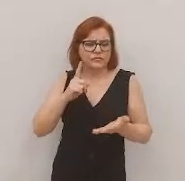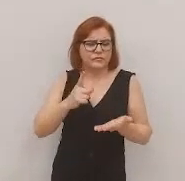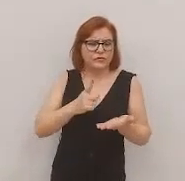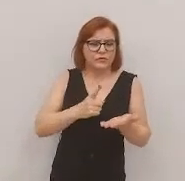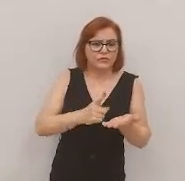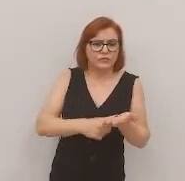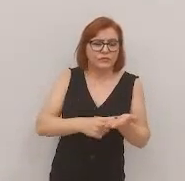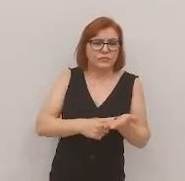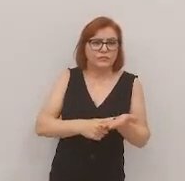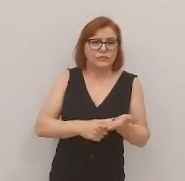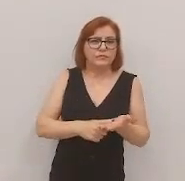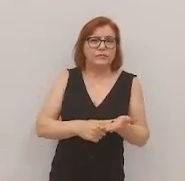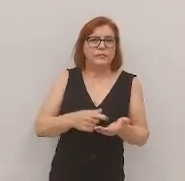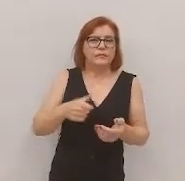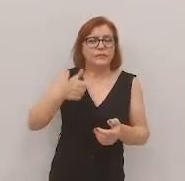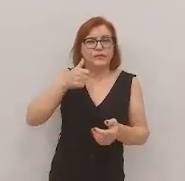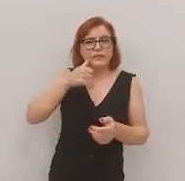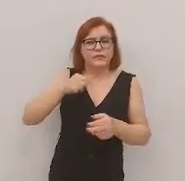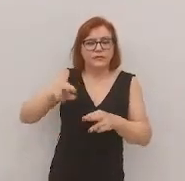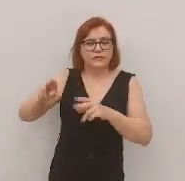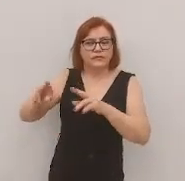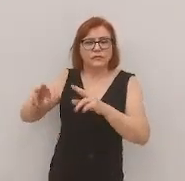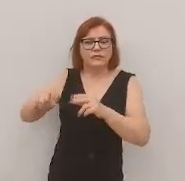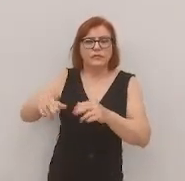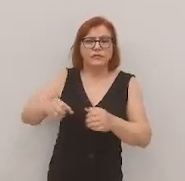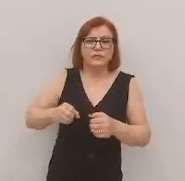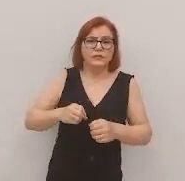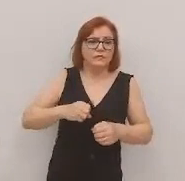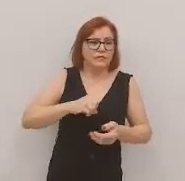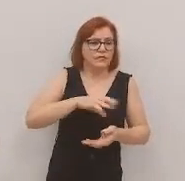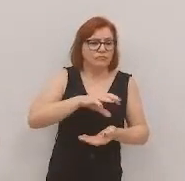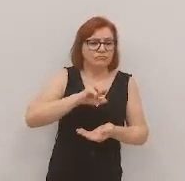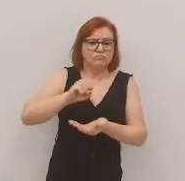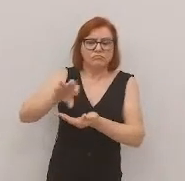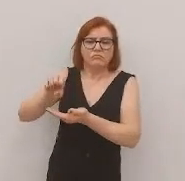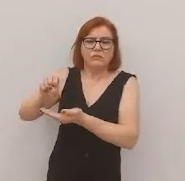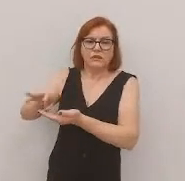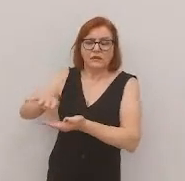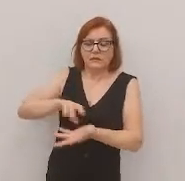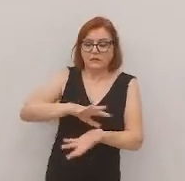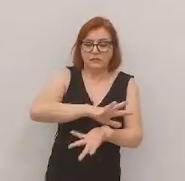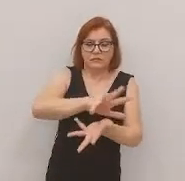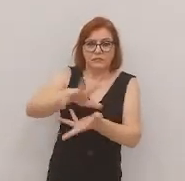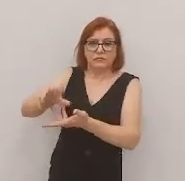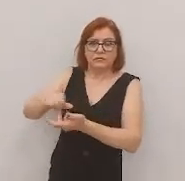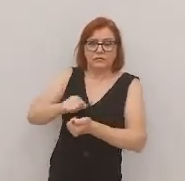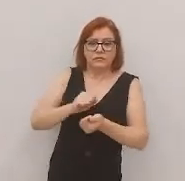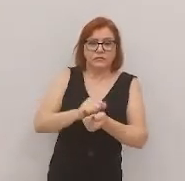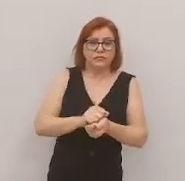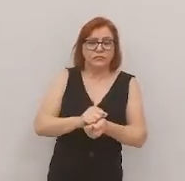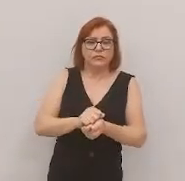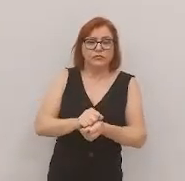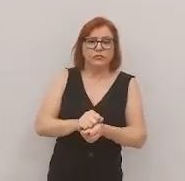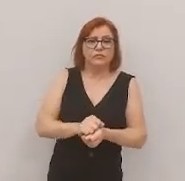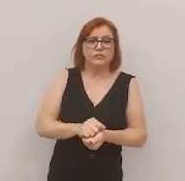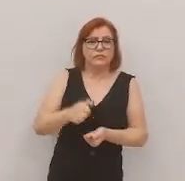espalhada pelo mundo. Ó Senhor Jesus. Então Satanás ele usa o quê?